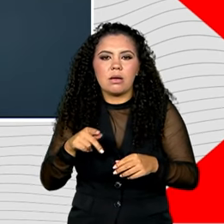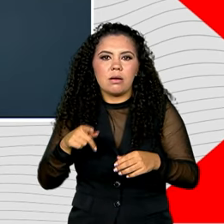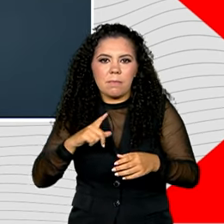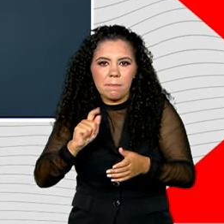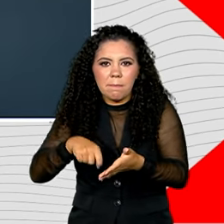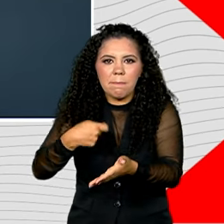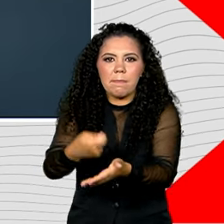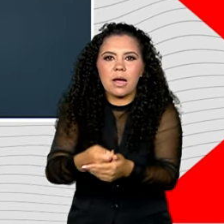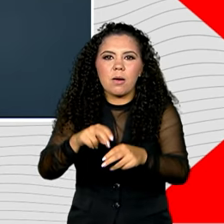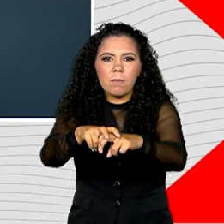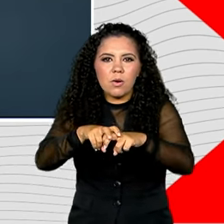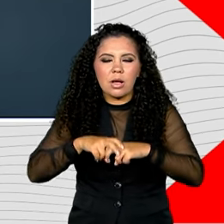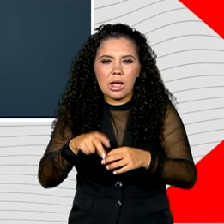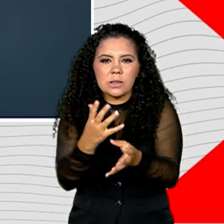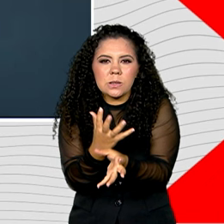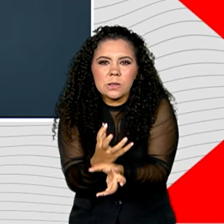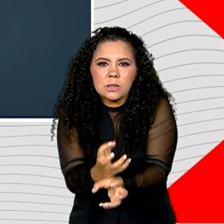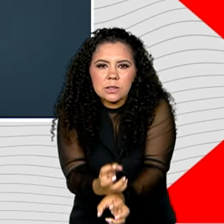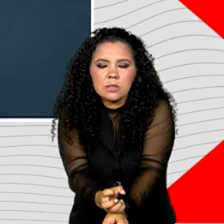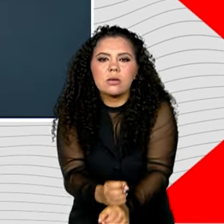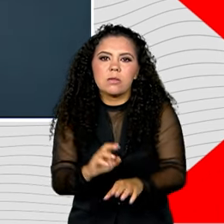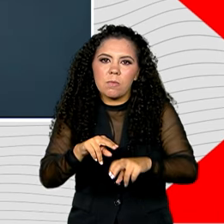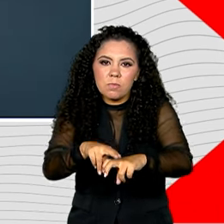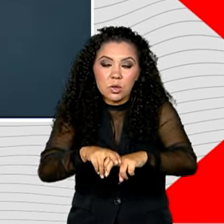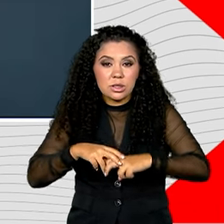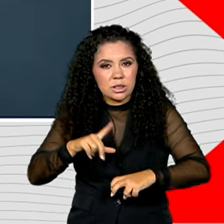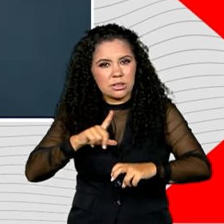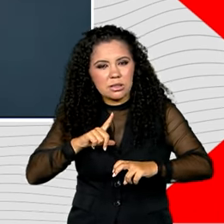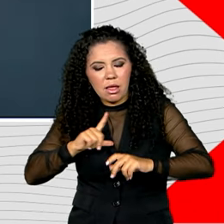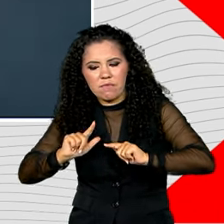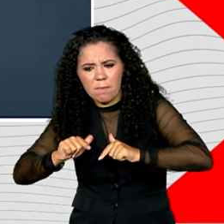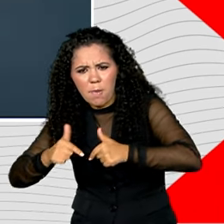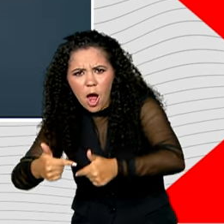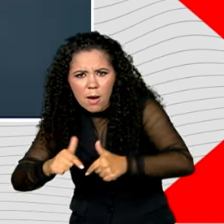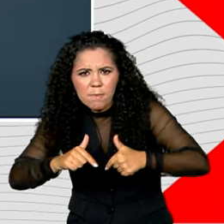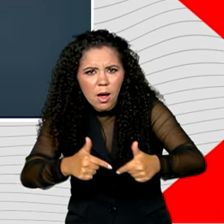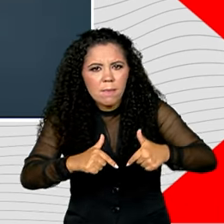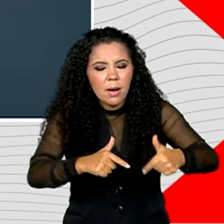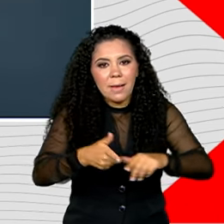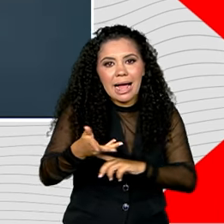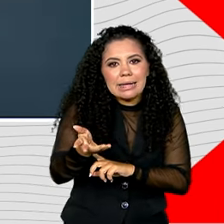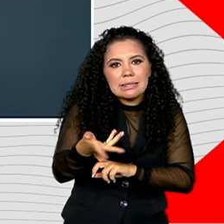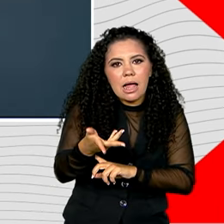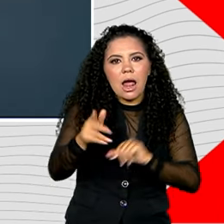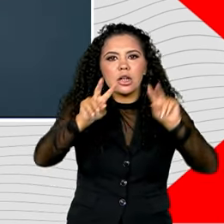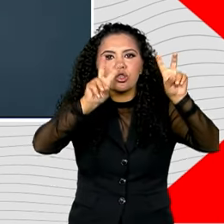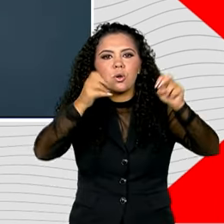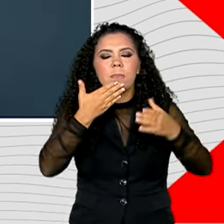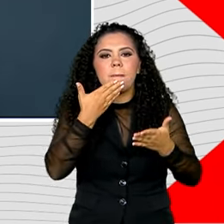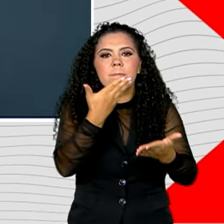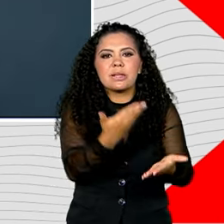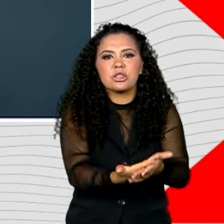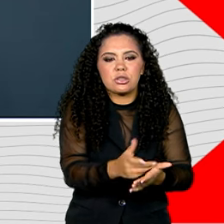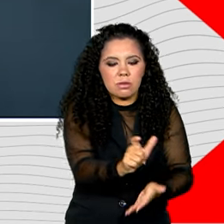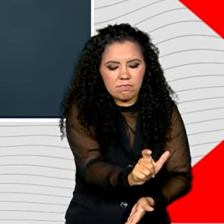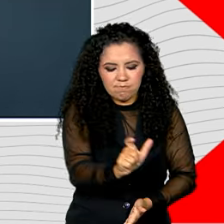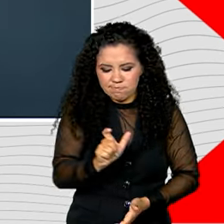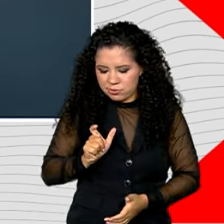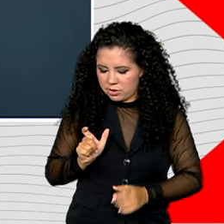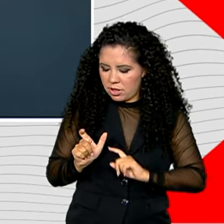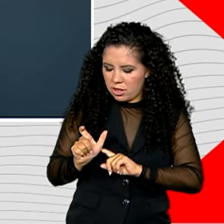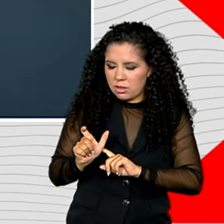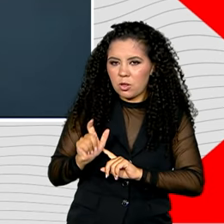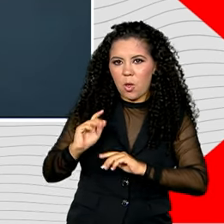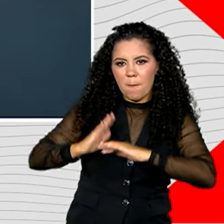senhor disse também agora há pouco, houve uma força-tarefa, né, para tentar zerar essa fila de pedidos do registro de pescador profissional. Mesmo assim, ministro, com